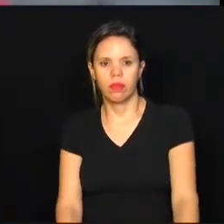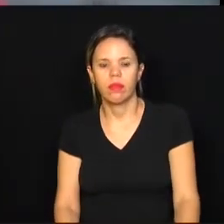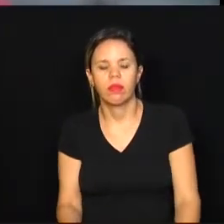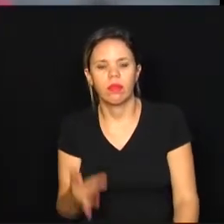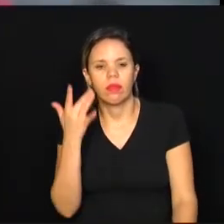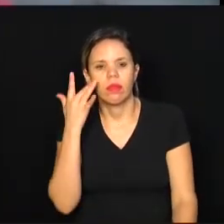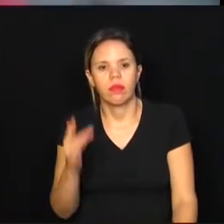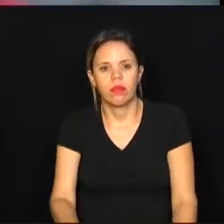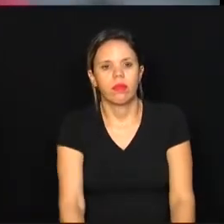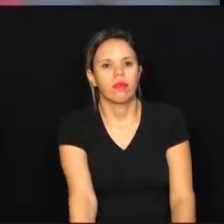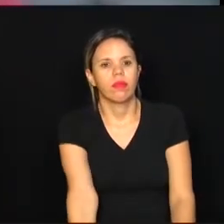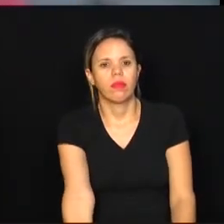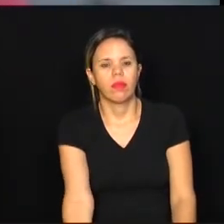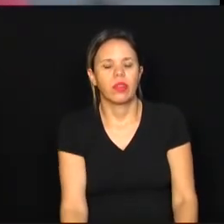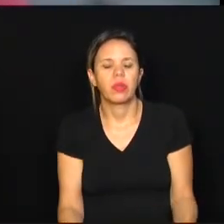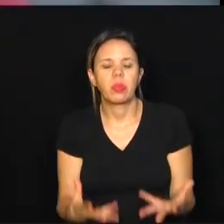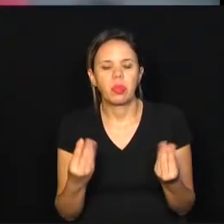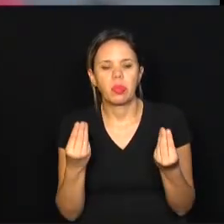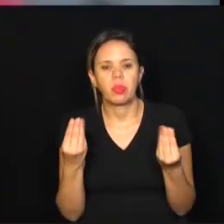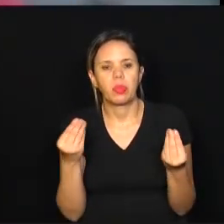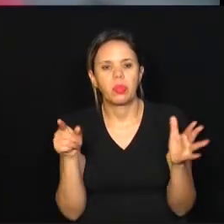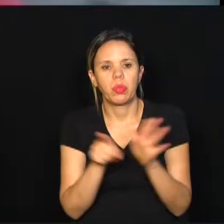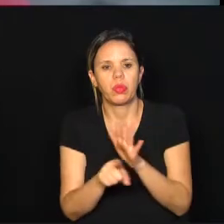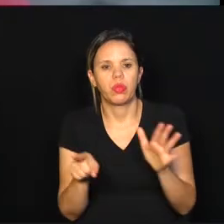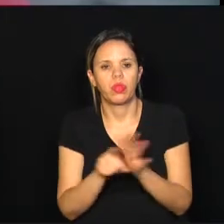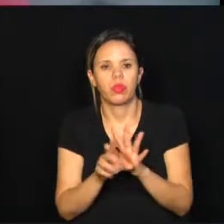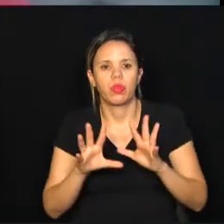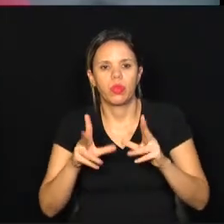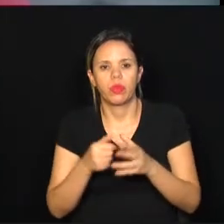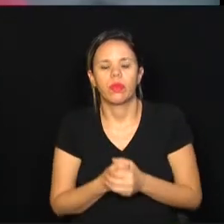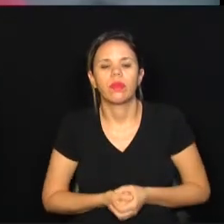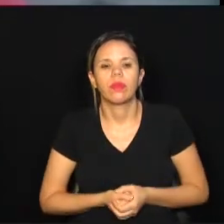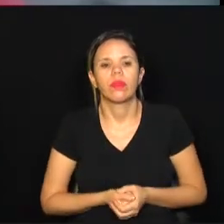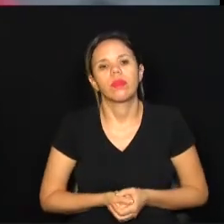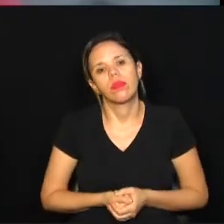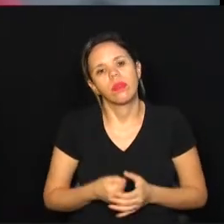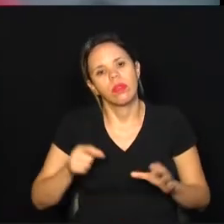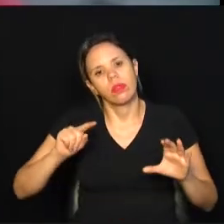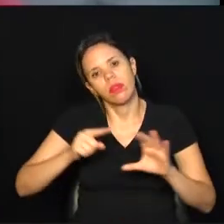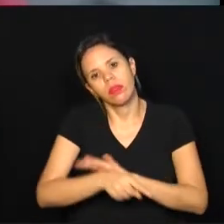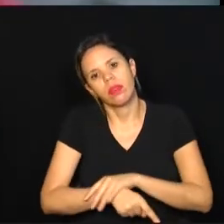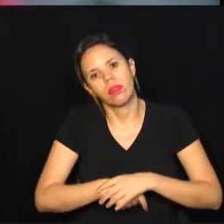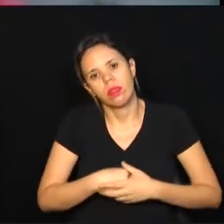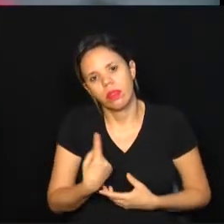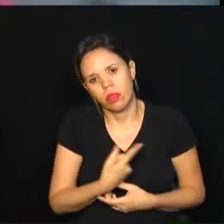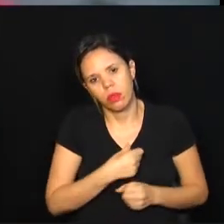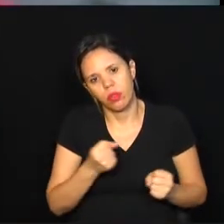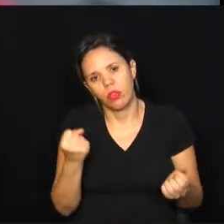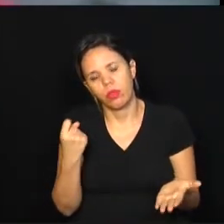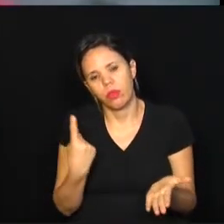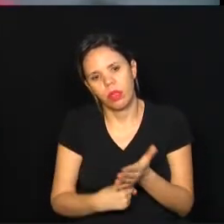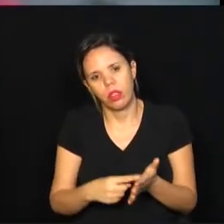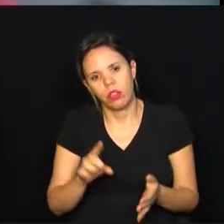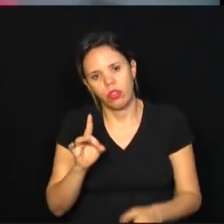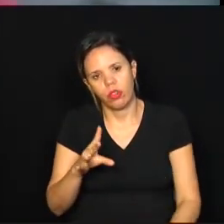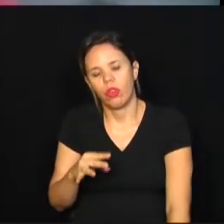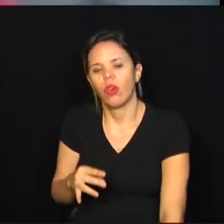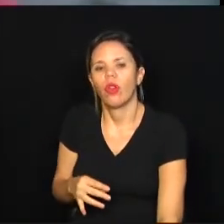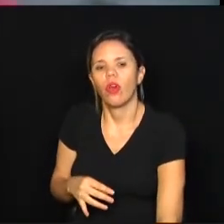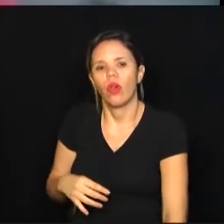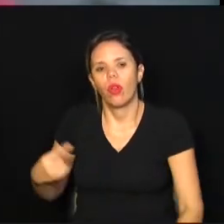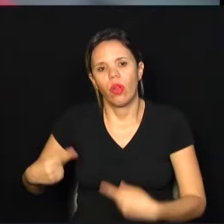que tem muitas perguntas e todas elas são profundas, né? Então, a gente pode marcar só um debate para